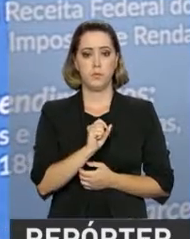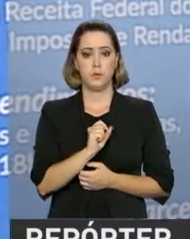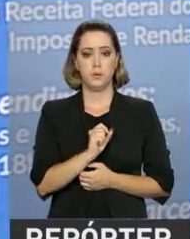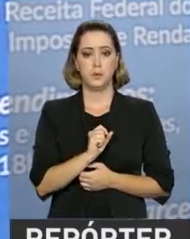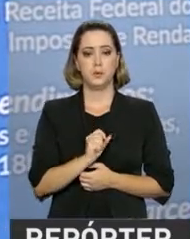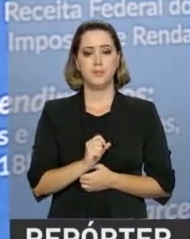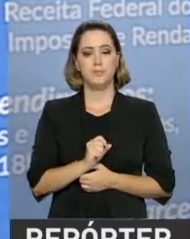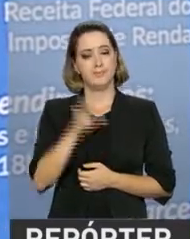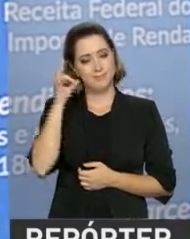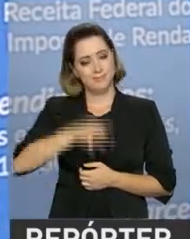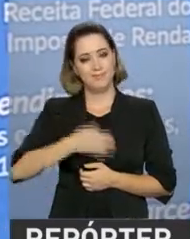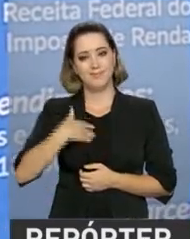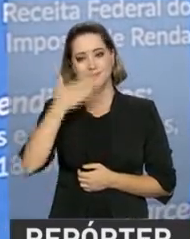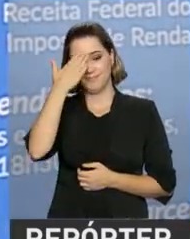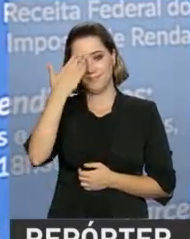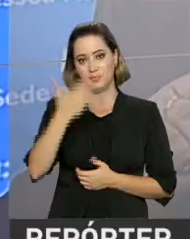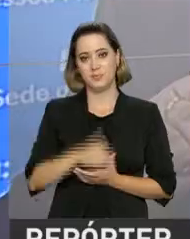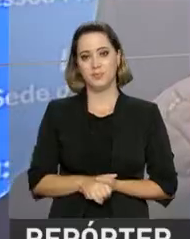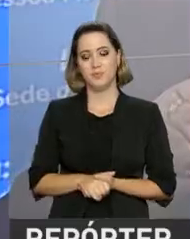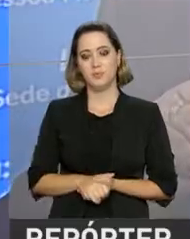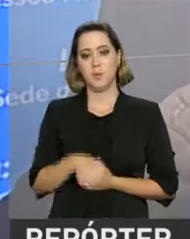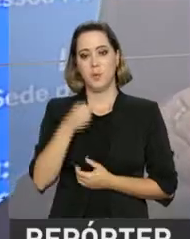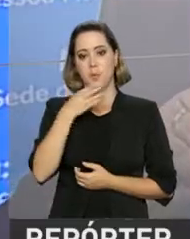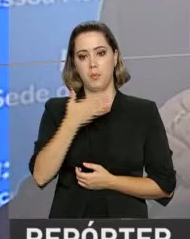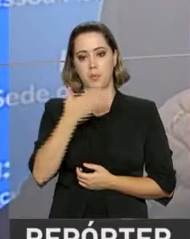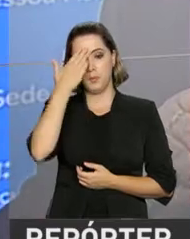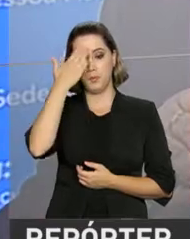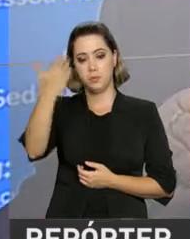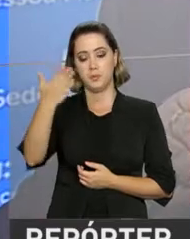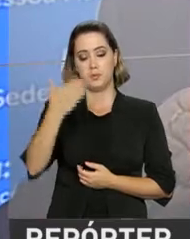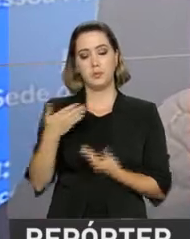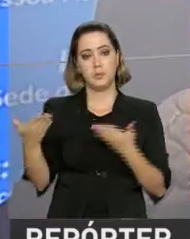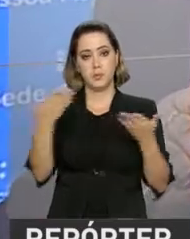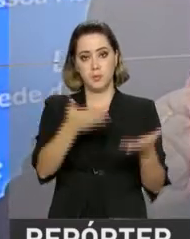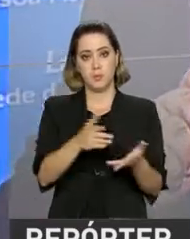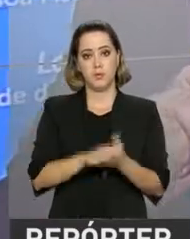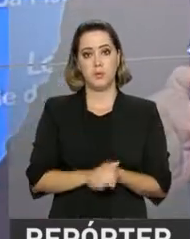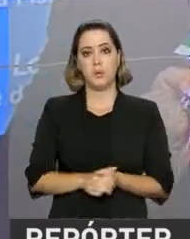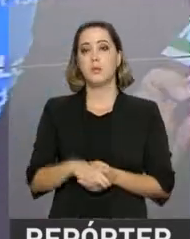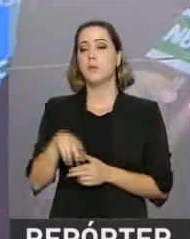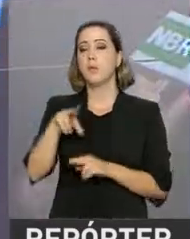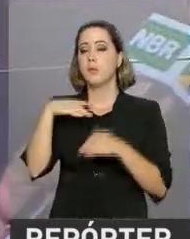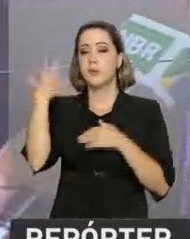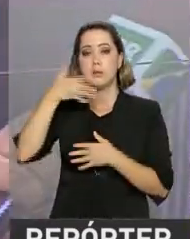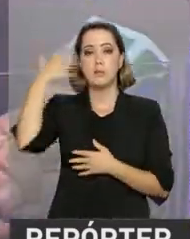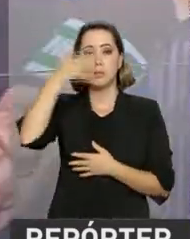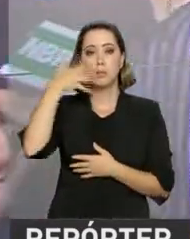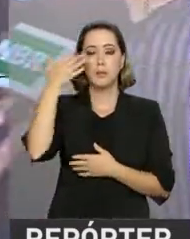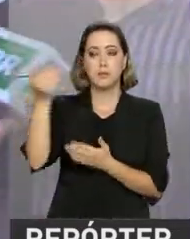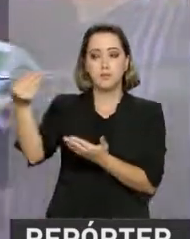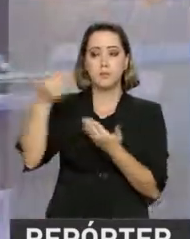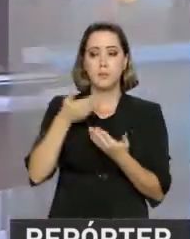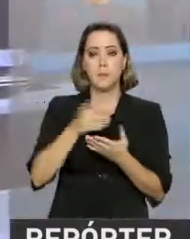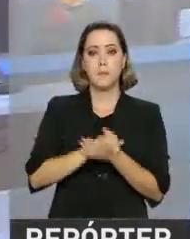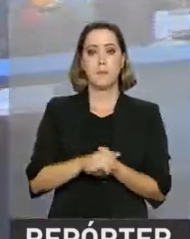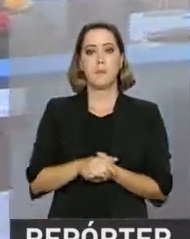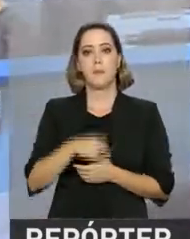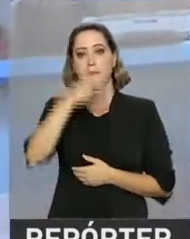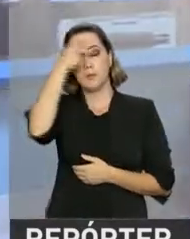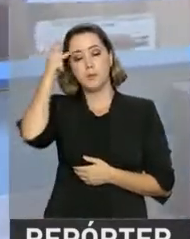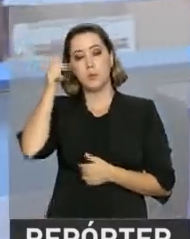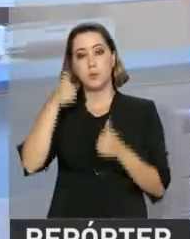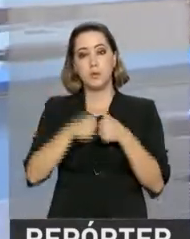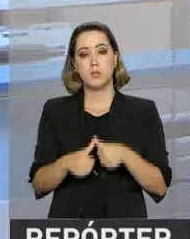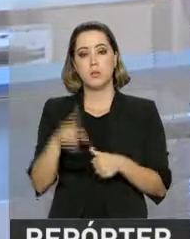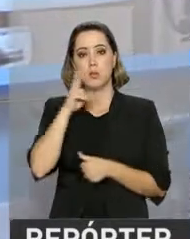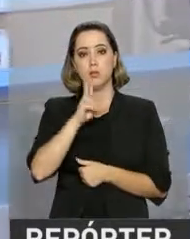www.receita.fazenda.gov.br. É isso aí, Roberto. Muito bom, Kalil. Obrigado pela sua participação e pelos esclarecimentos trazidos. E para quem está de